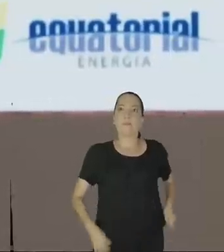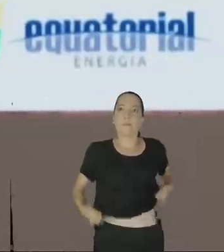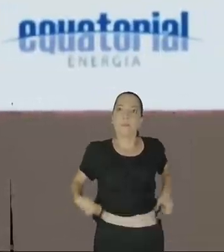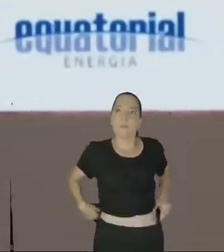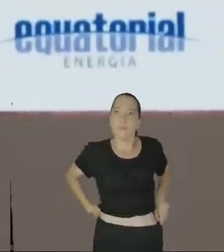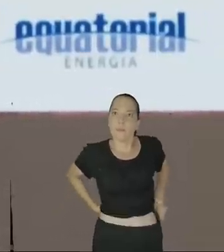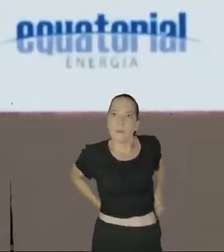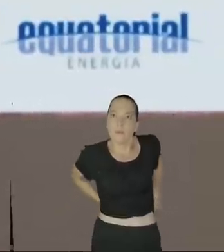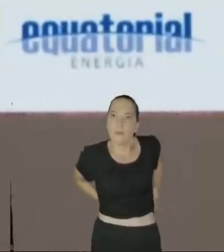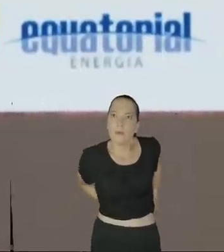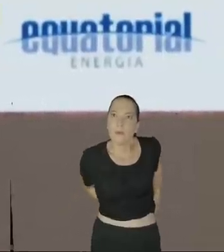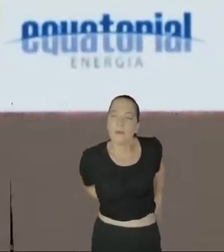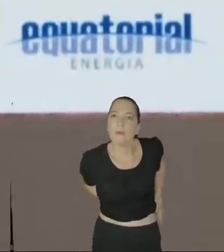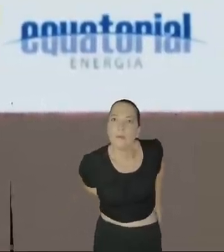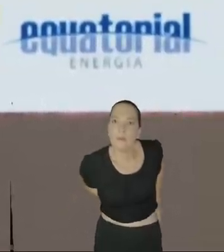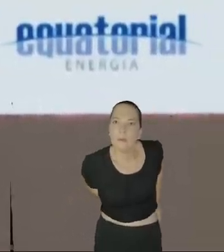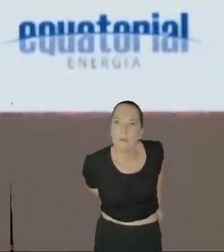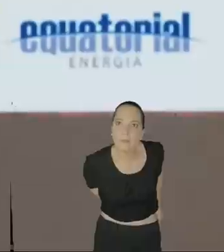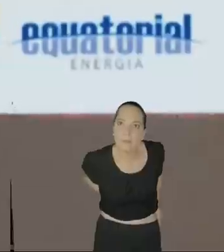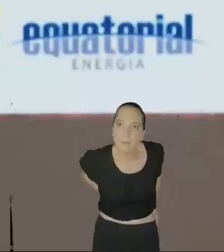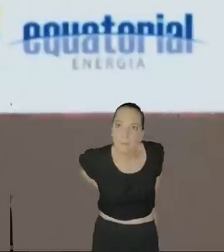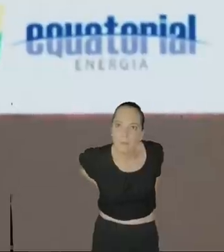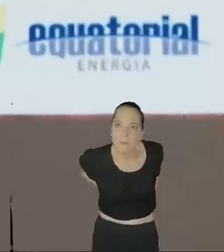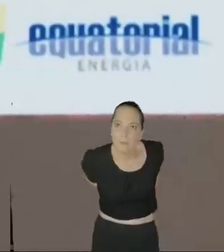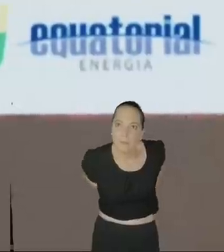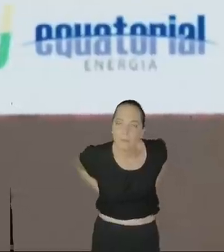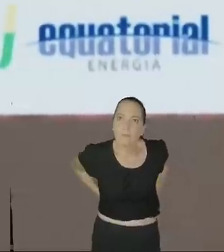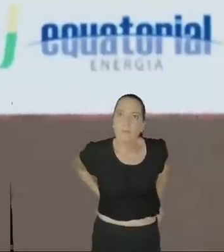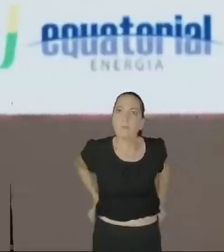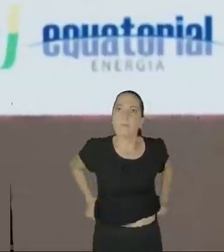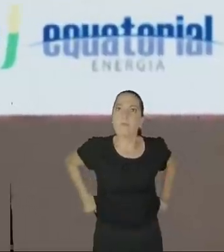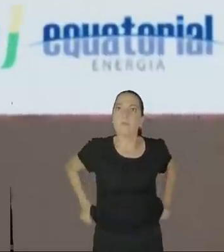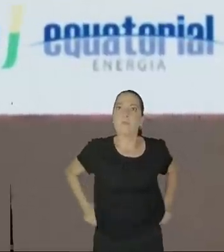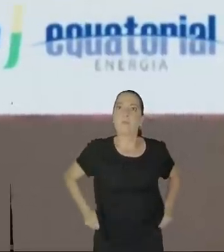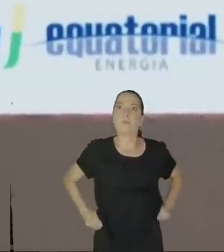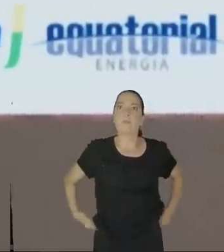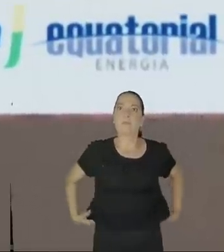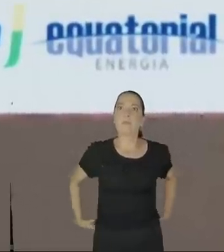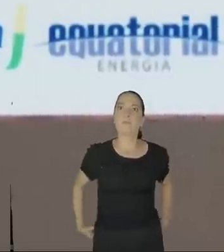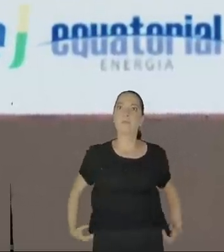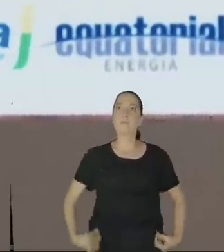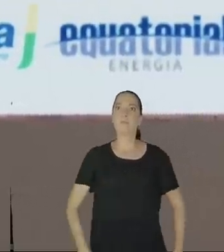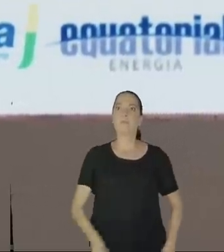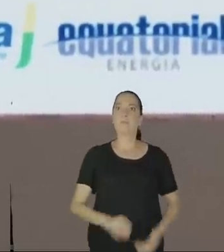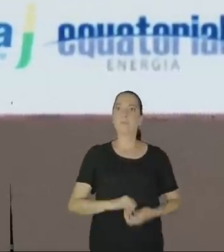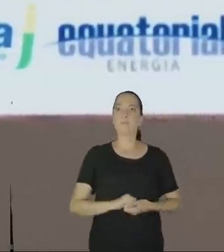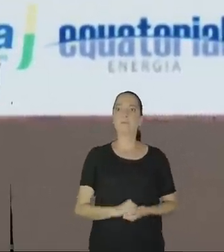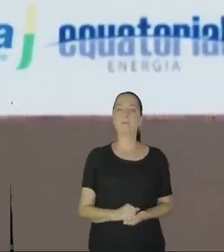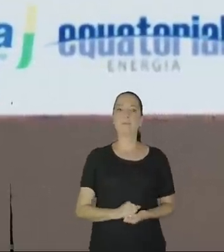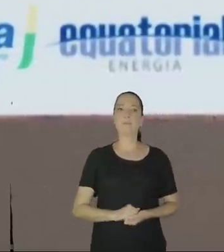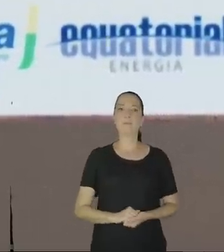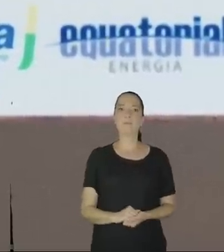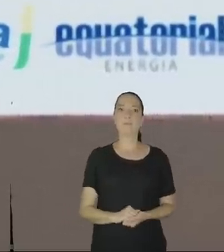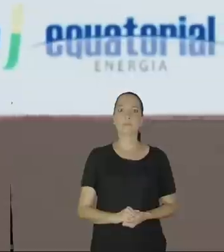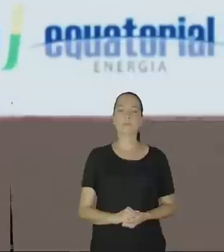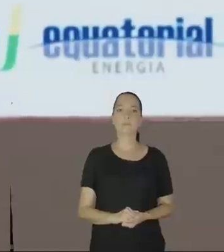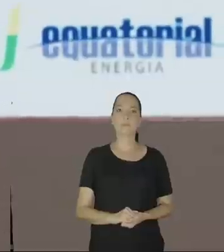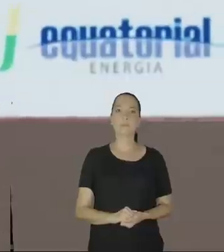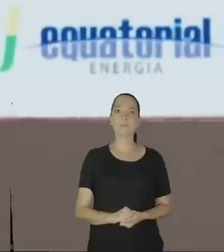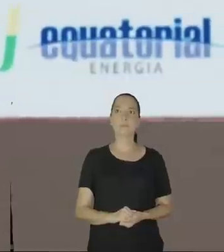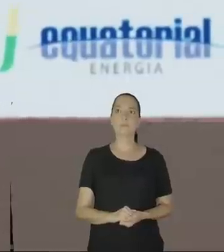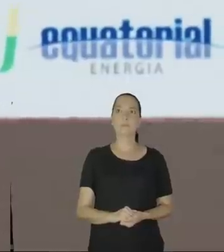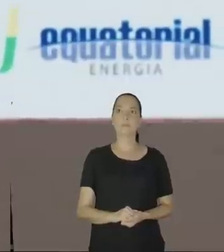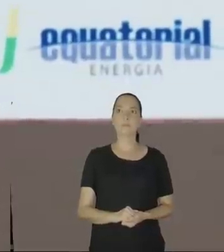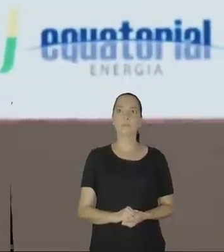uma realidade. Povo Santo de Deus, Paróquia Nossa Senhora da Assunção tem a alegria de